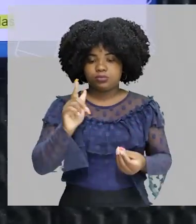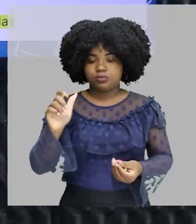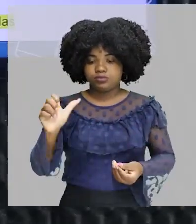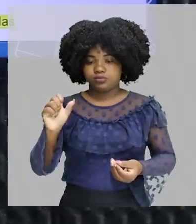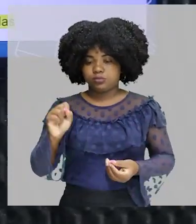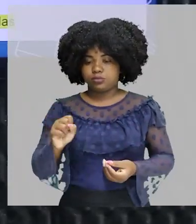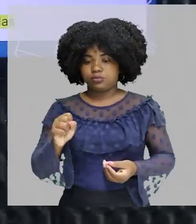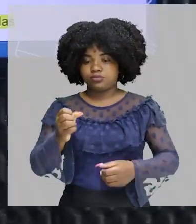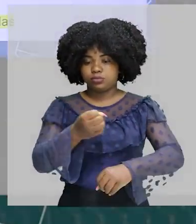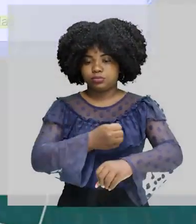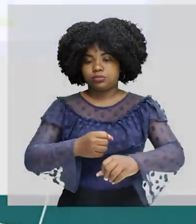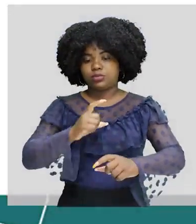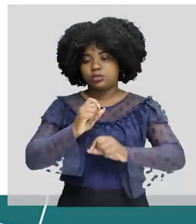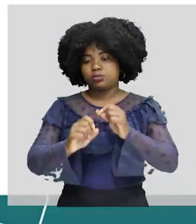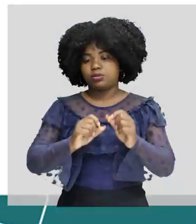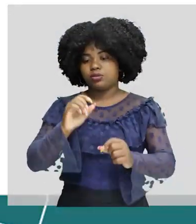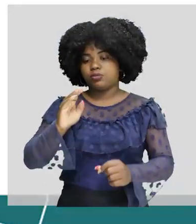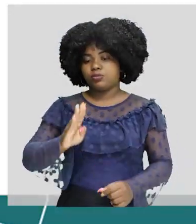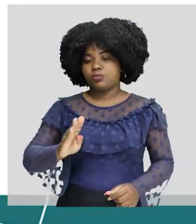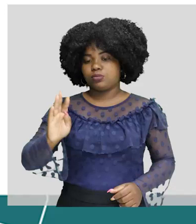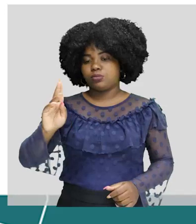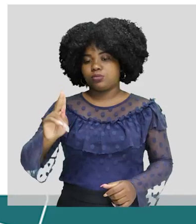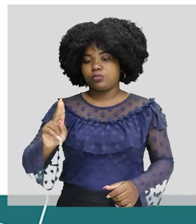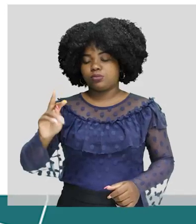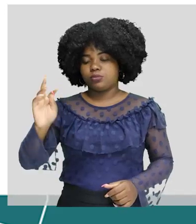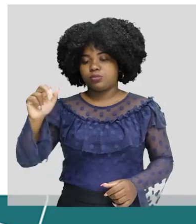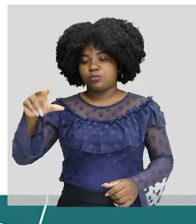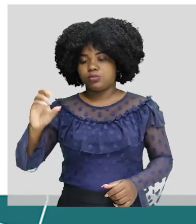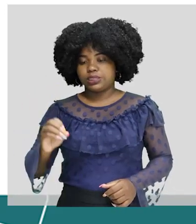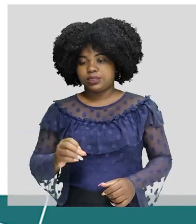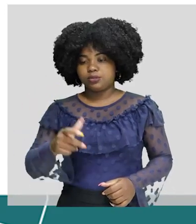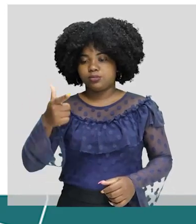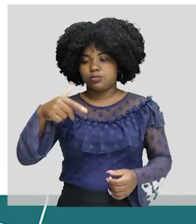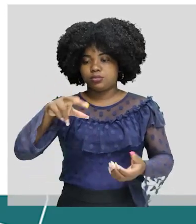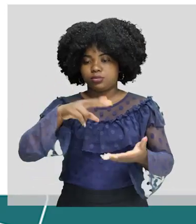justamente o gás butano. Então, quantas moléculas de butano